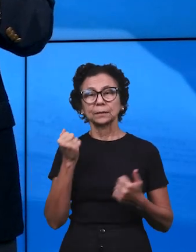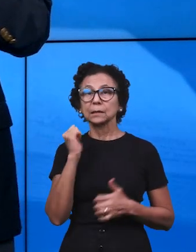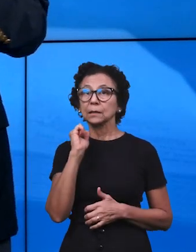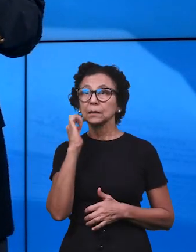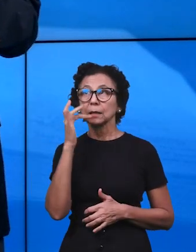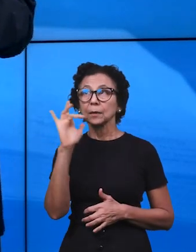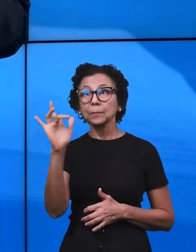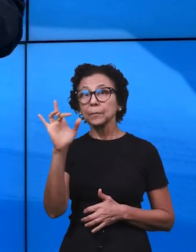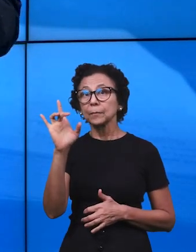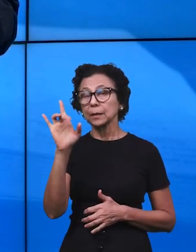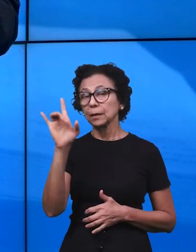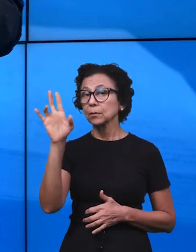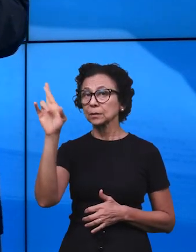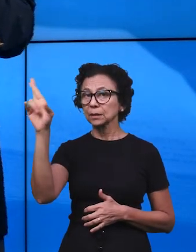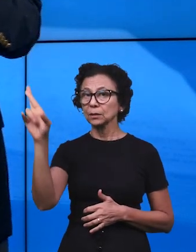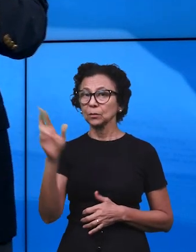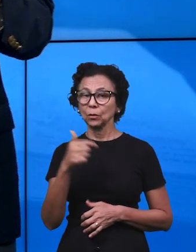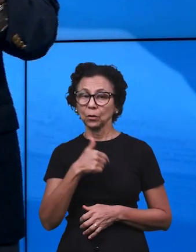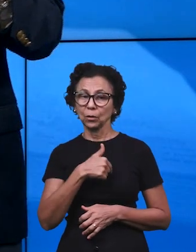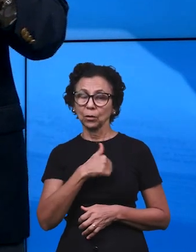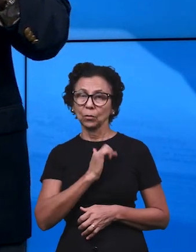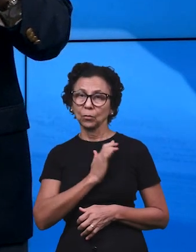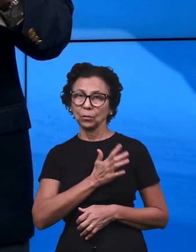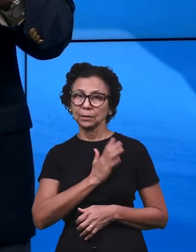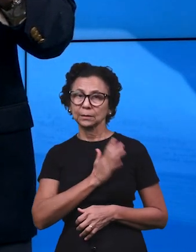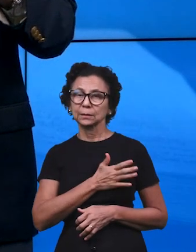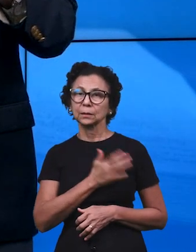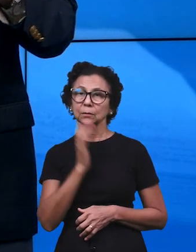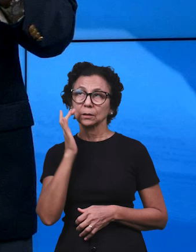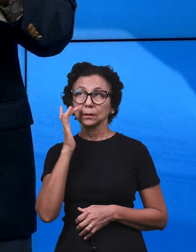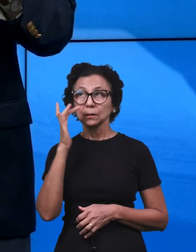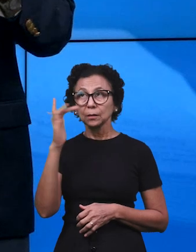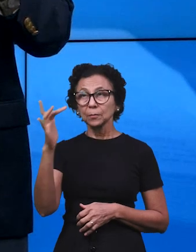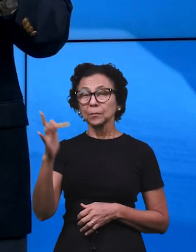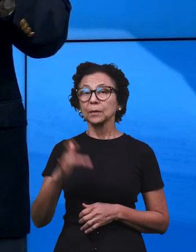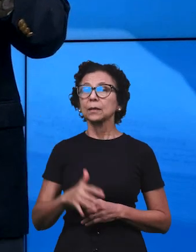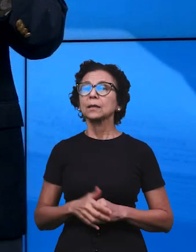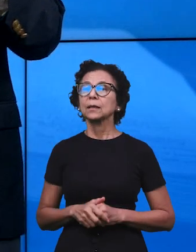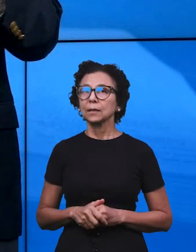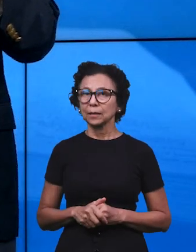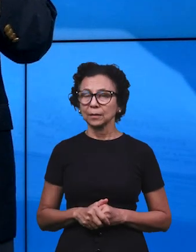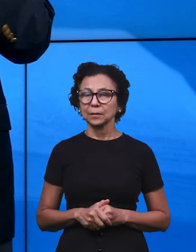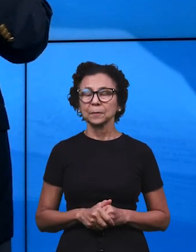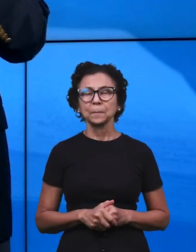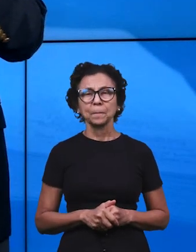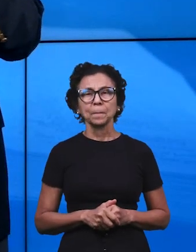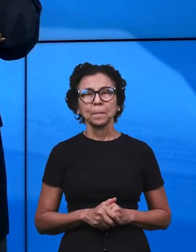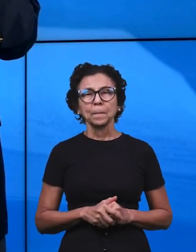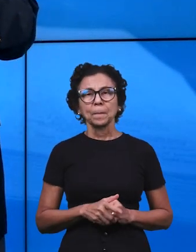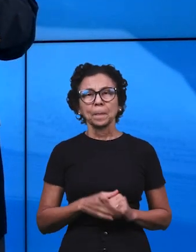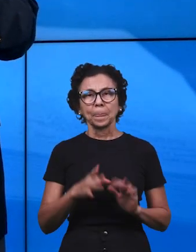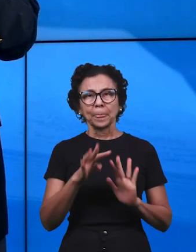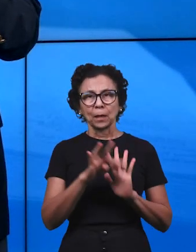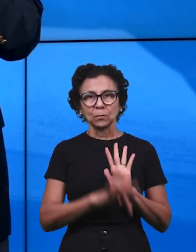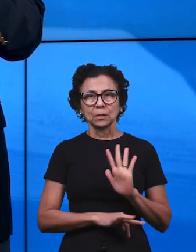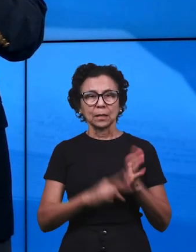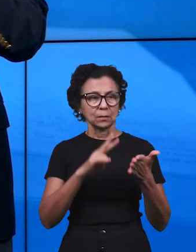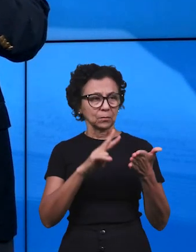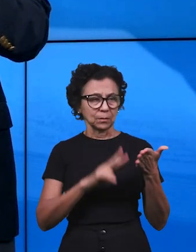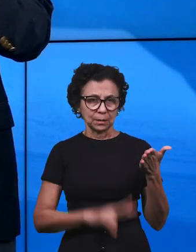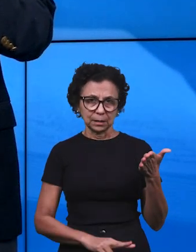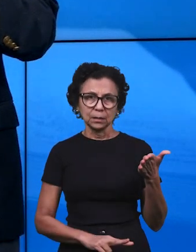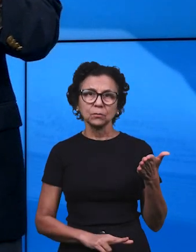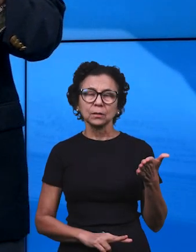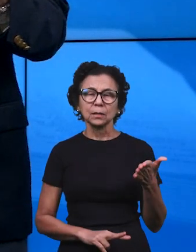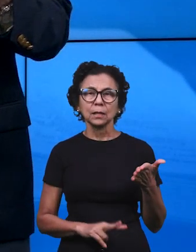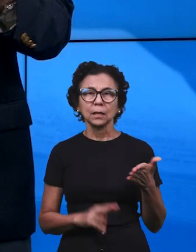o temor do Senhor no coração, né? E o temor do Senhor é, como foi lido, né, nos textos bíblicos que os irmãos leram,